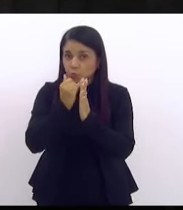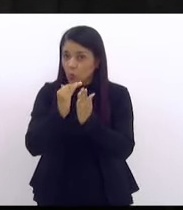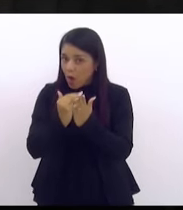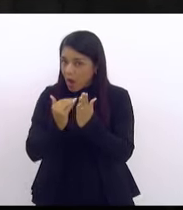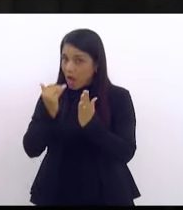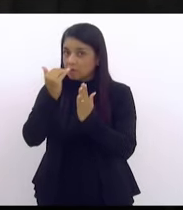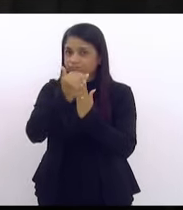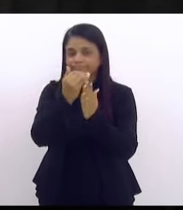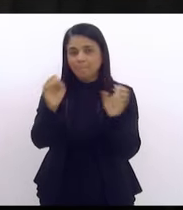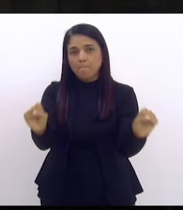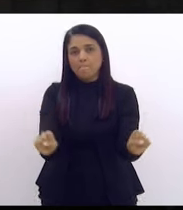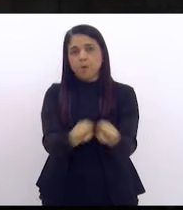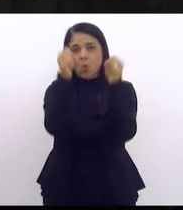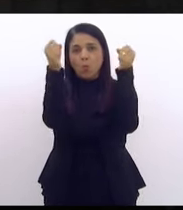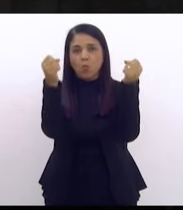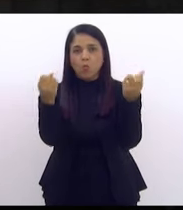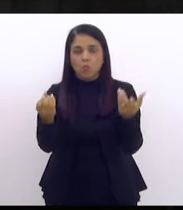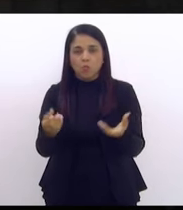ele quebra.